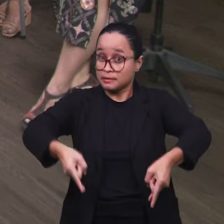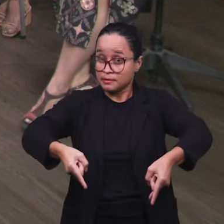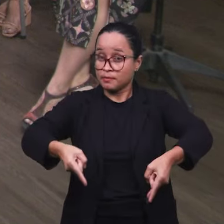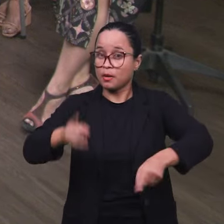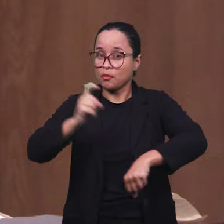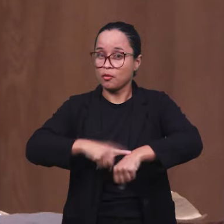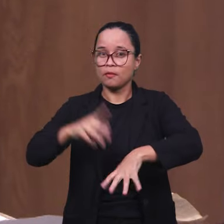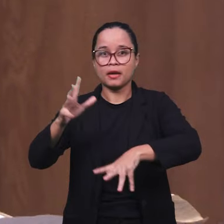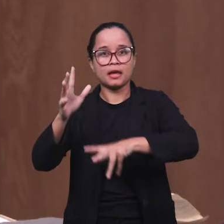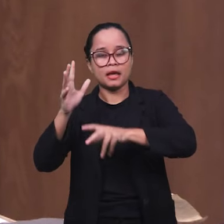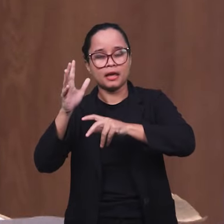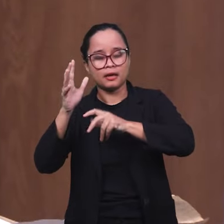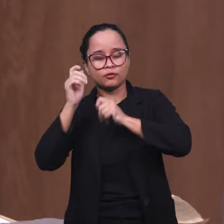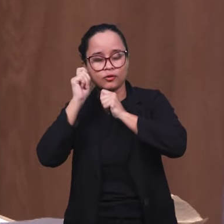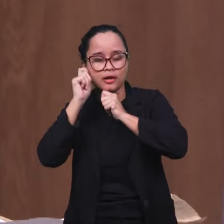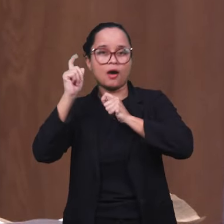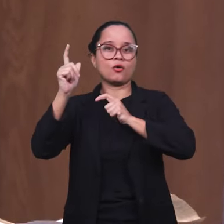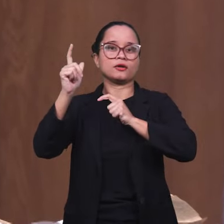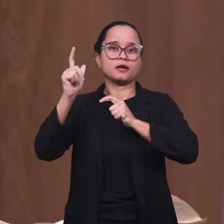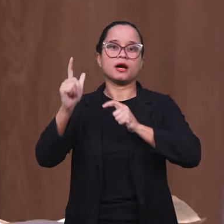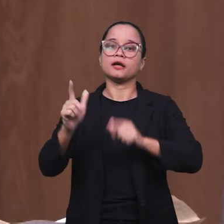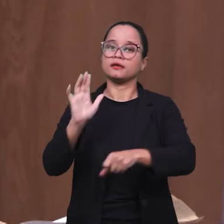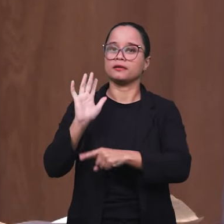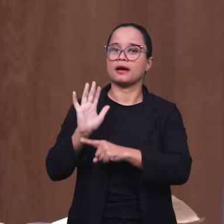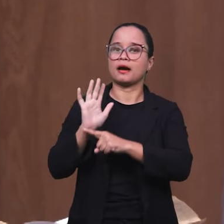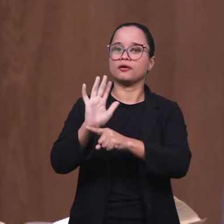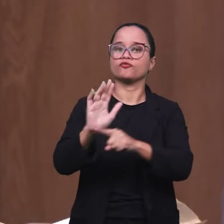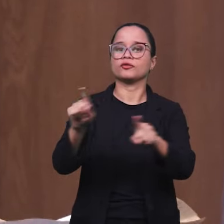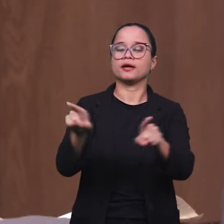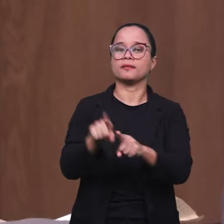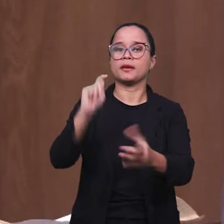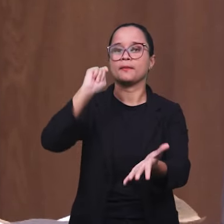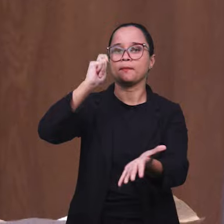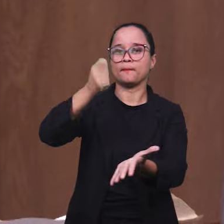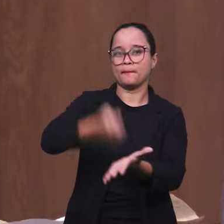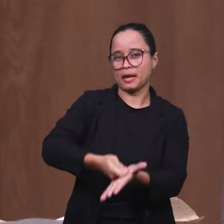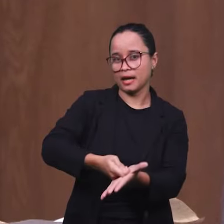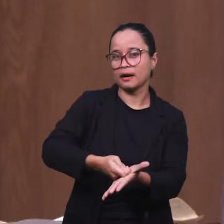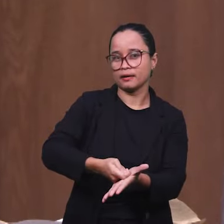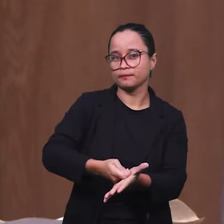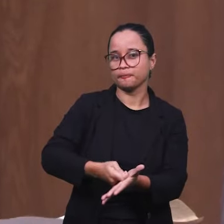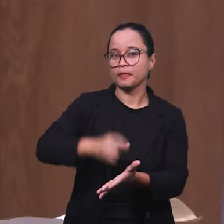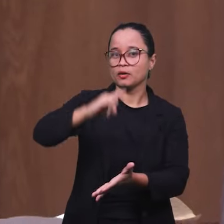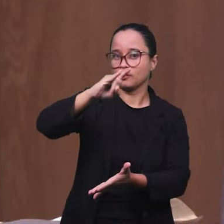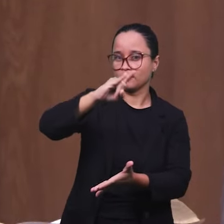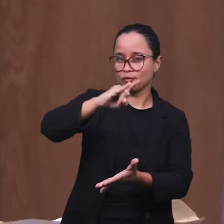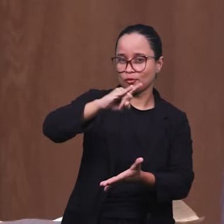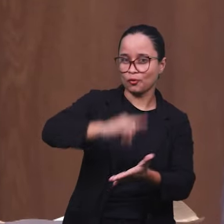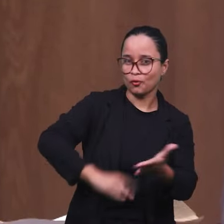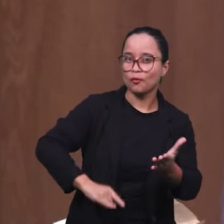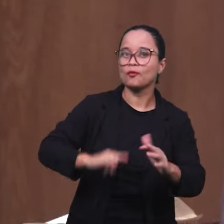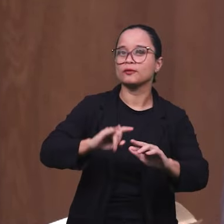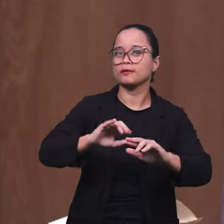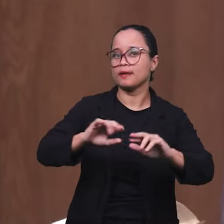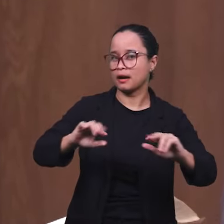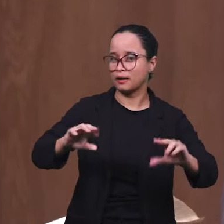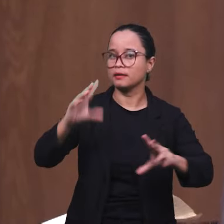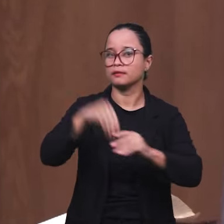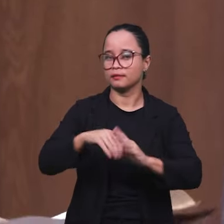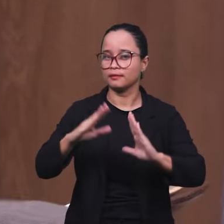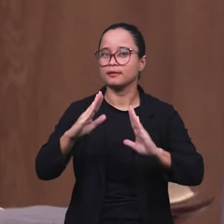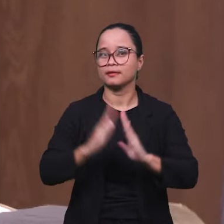é? E pensar em como ajudar nas despesas de casa, não é? E por que ficar no conforto dele? Mas eu vou